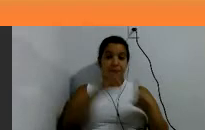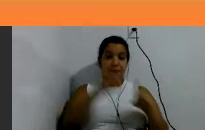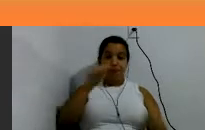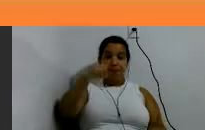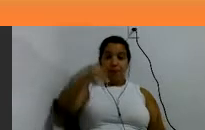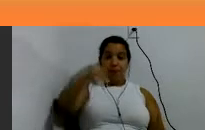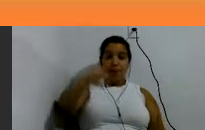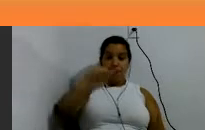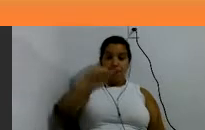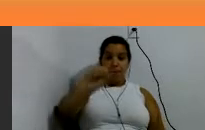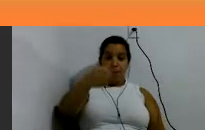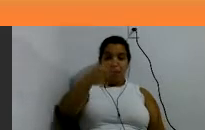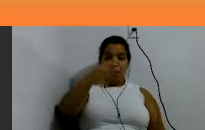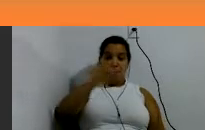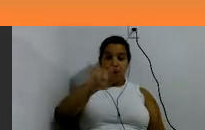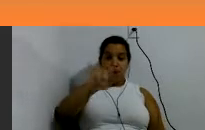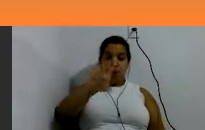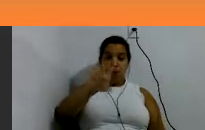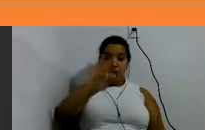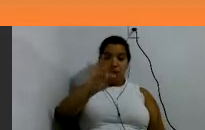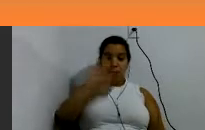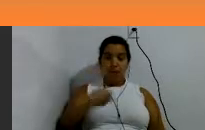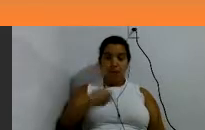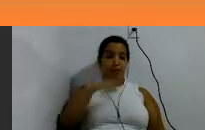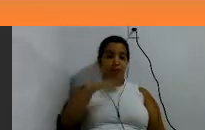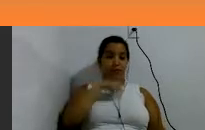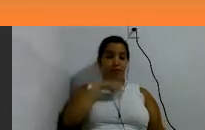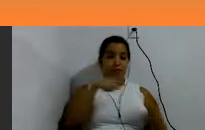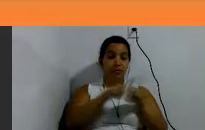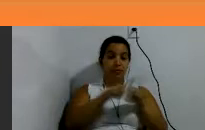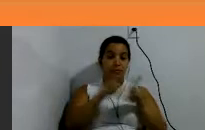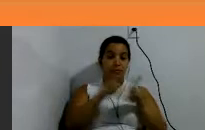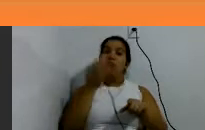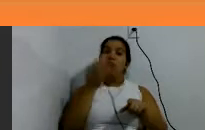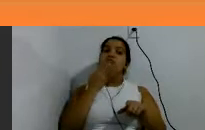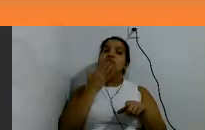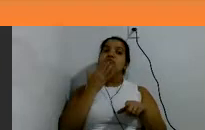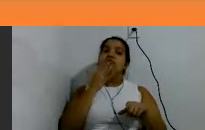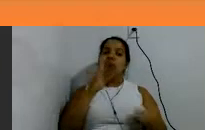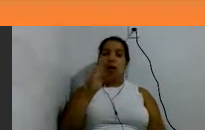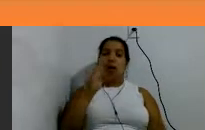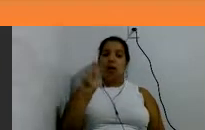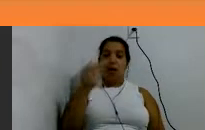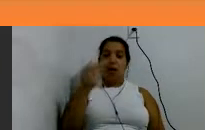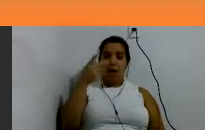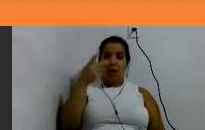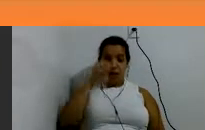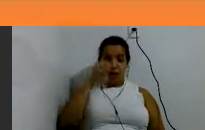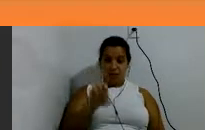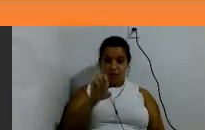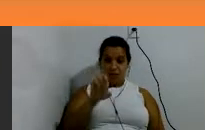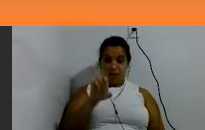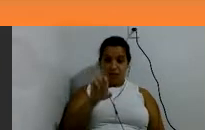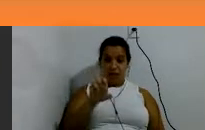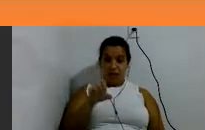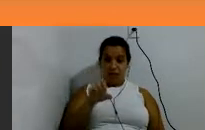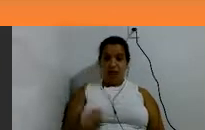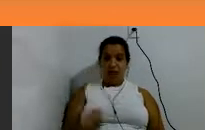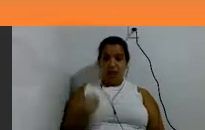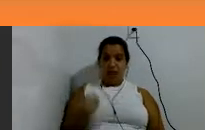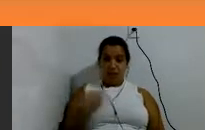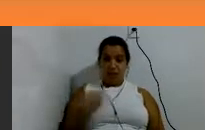E trouxe também uma coloração de HE com forma mastigota lá